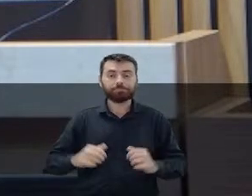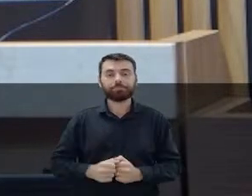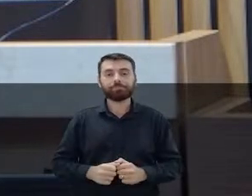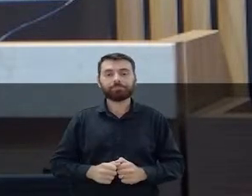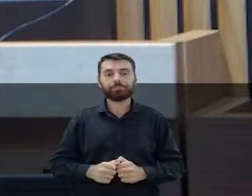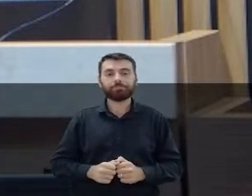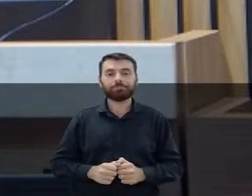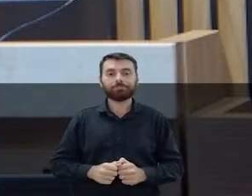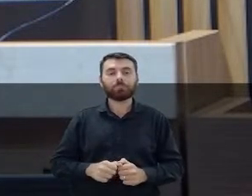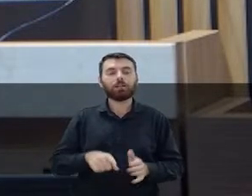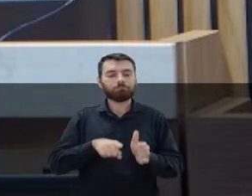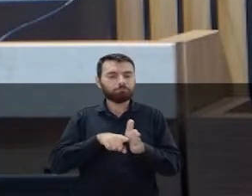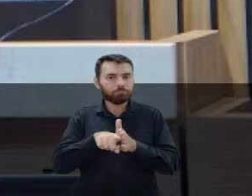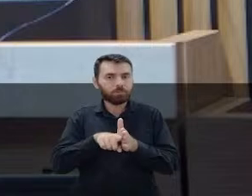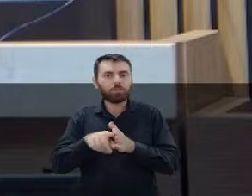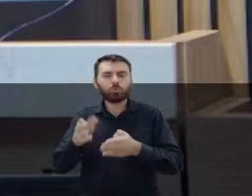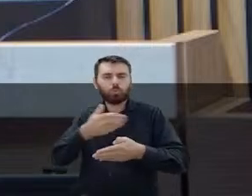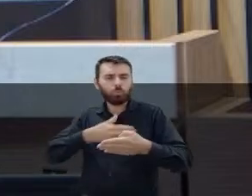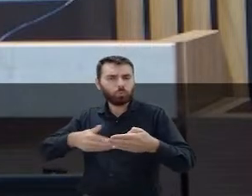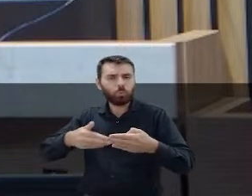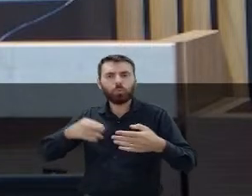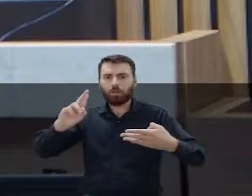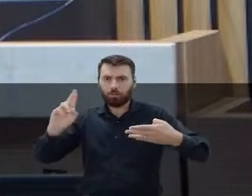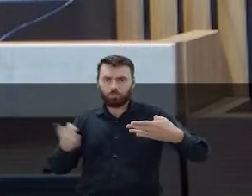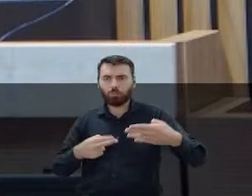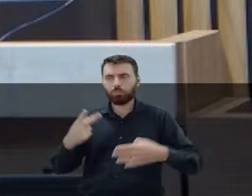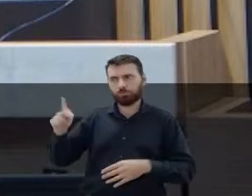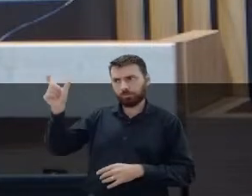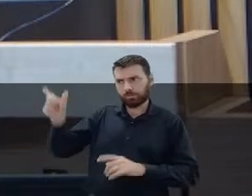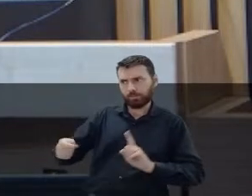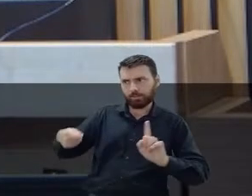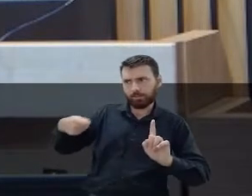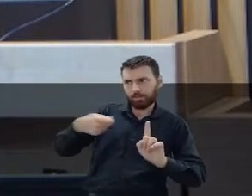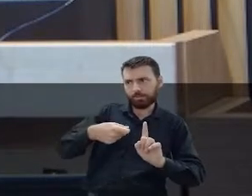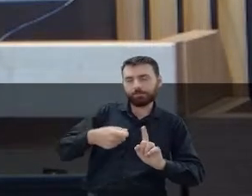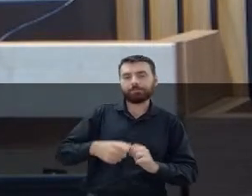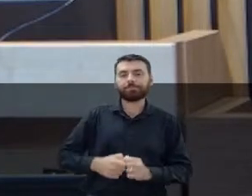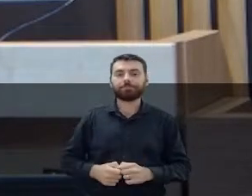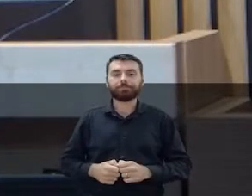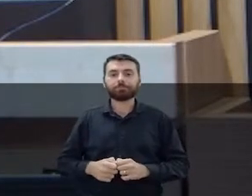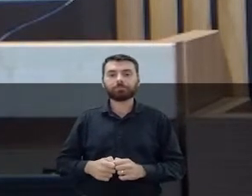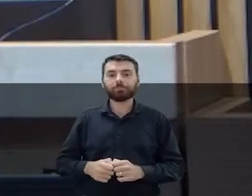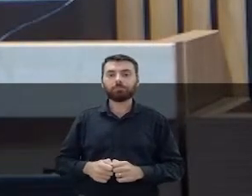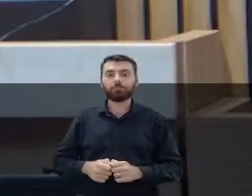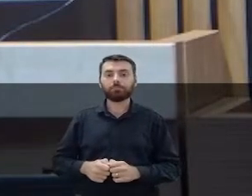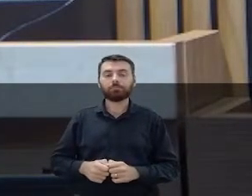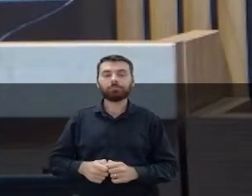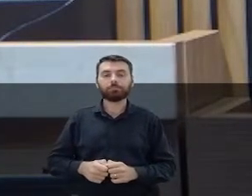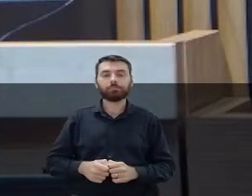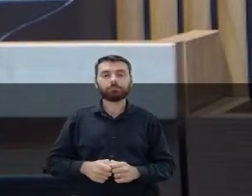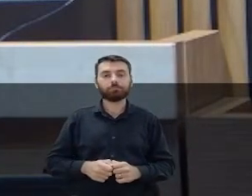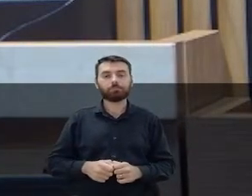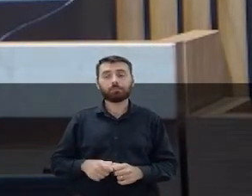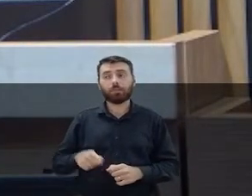Conheço integralmente do recurso da reclamante, das contrarrazões, no mérito, aqui eu